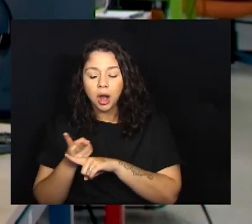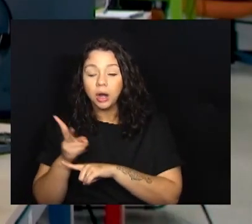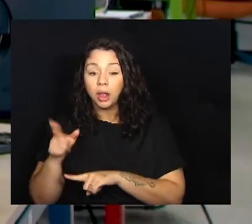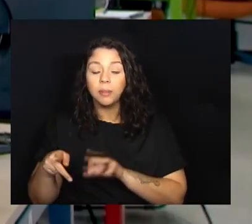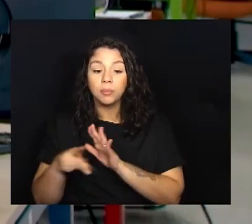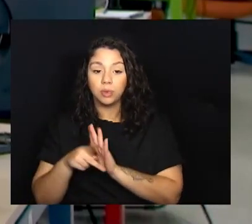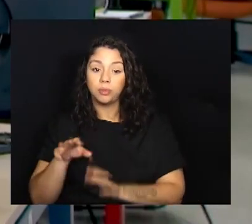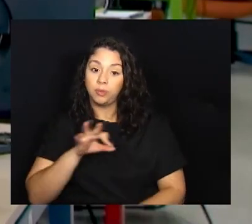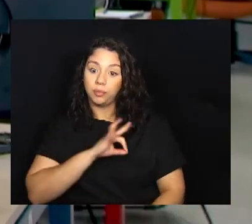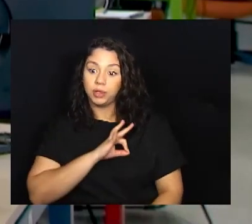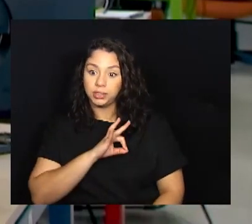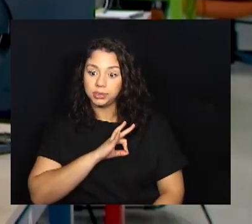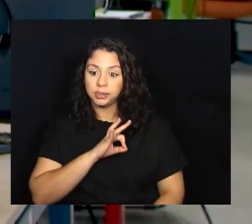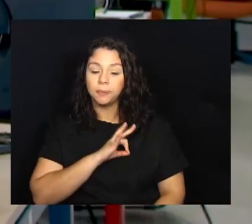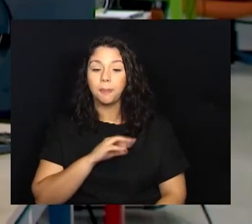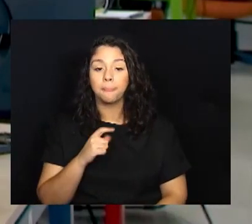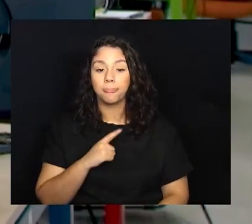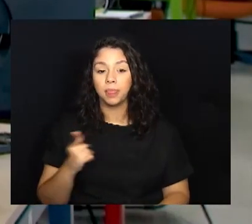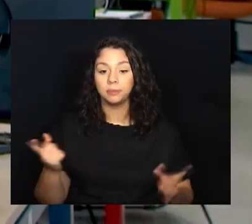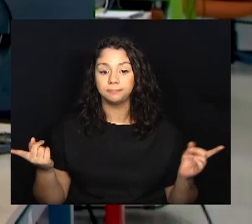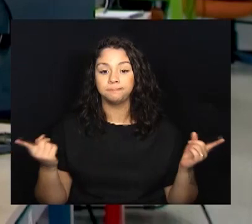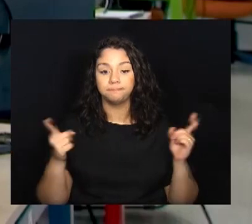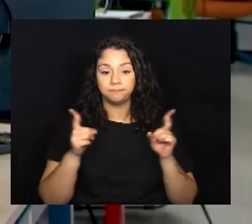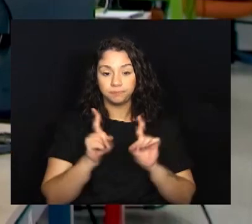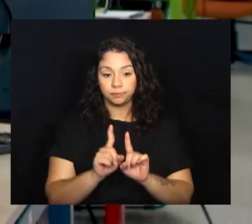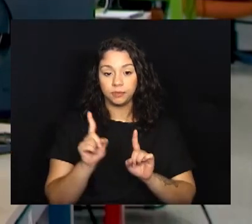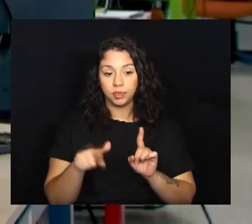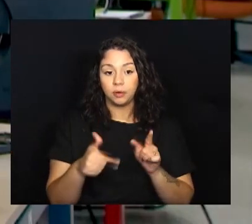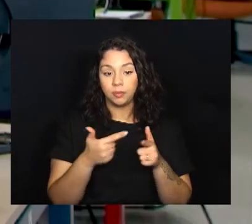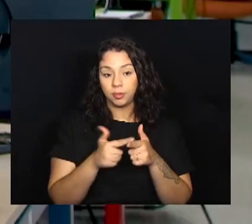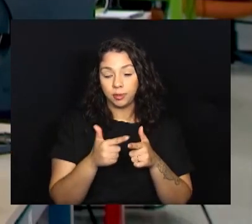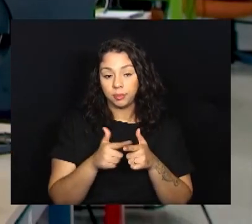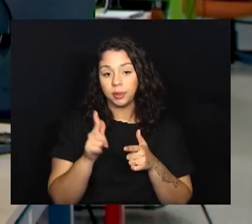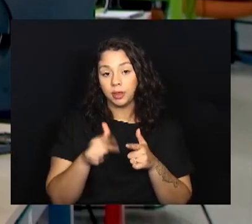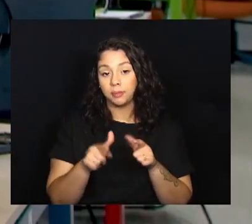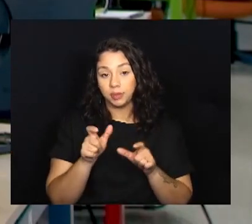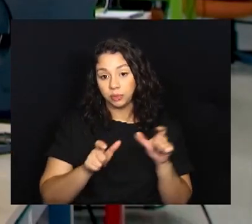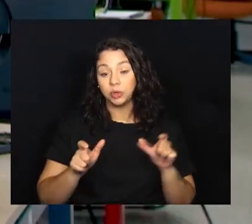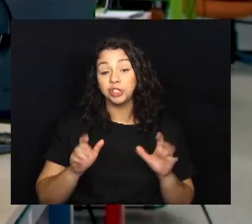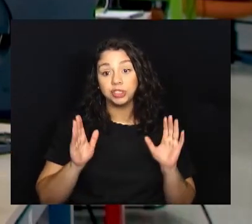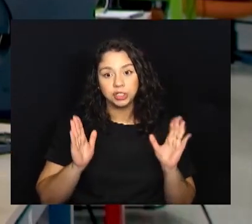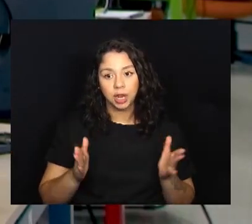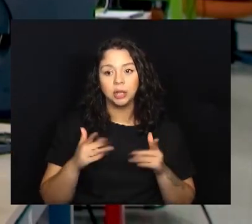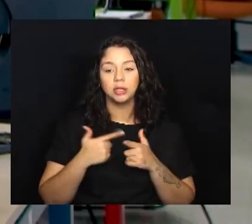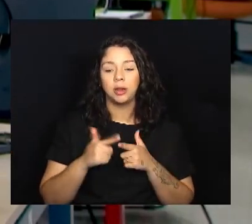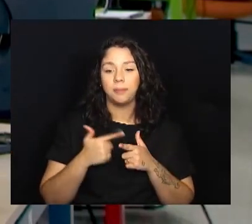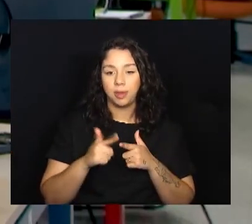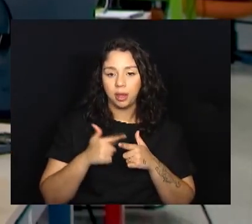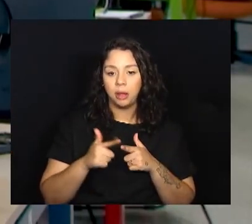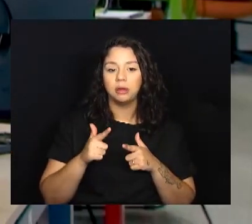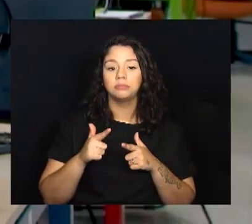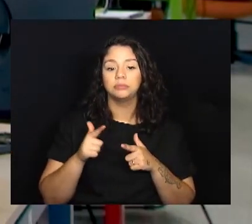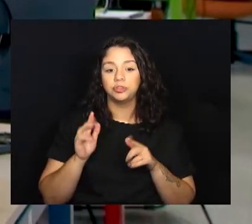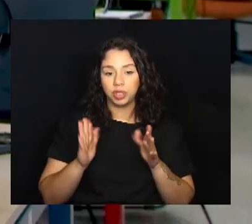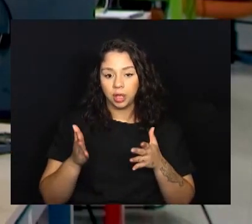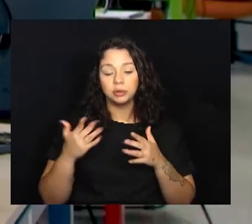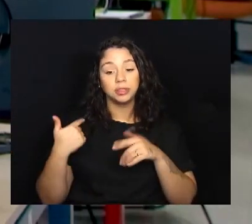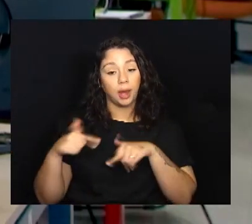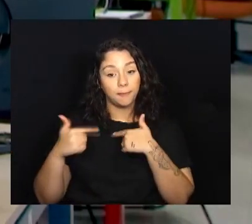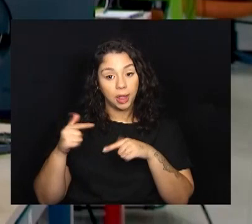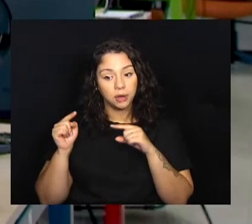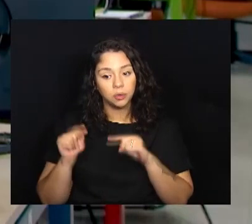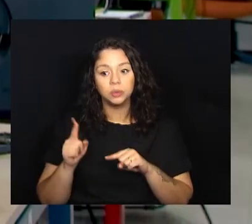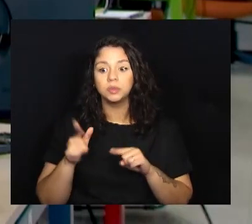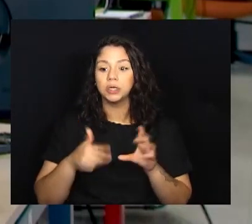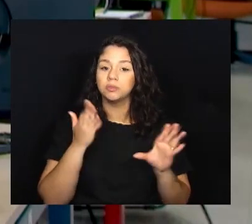Federal. Então, vem de um problema, na verdade, de pessoas que já trabalham com isso, onde boa parte da identificação desse tipo